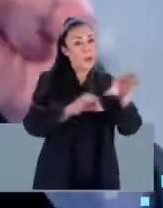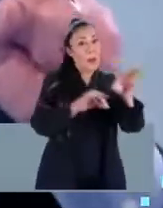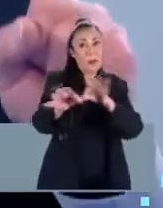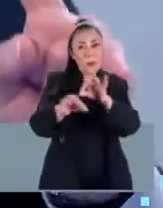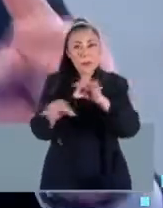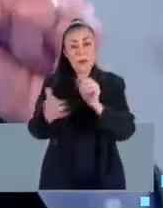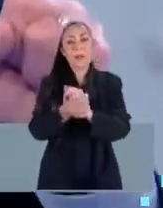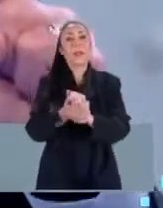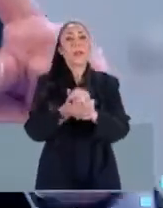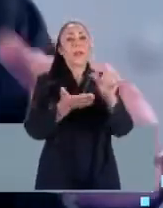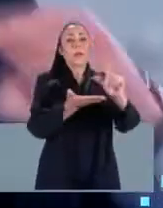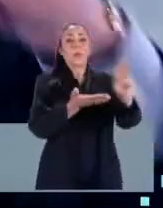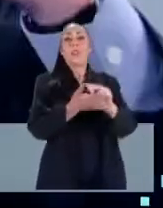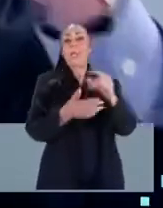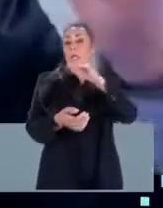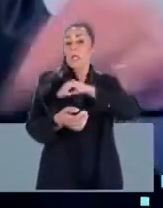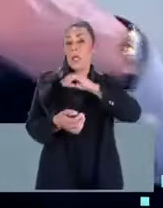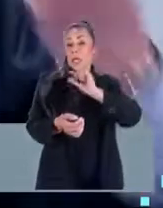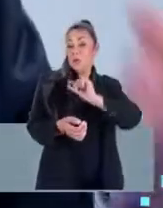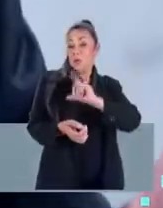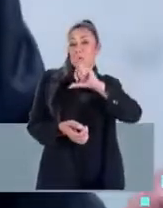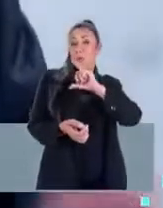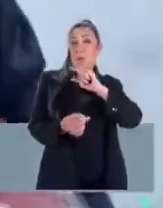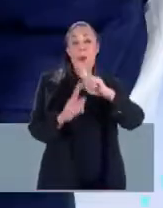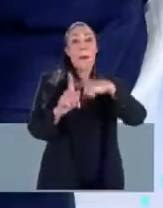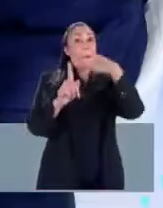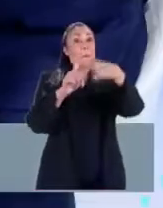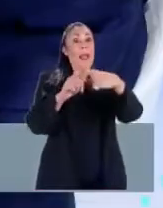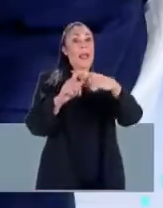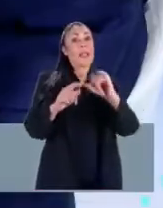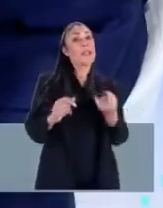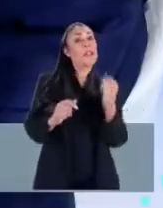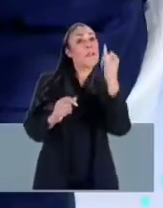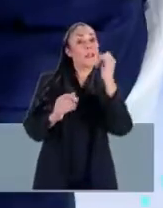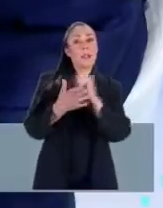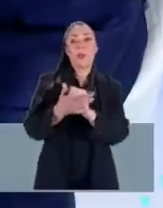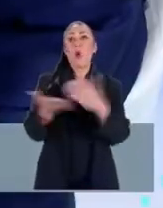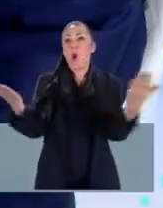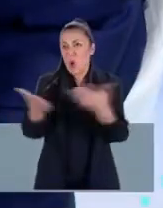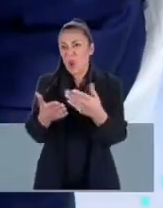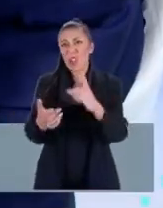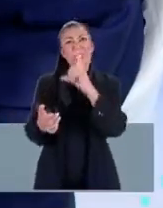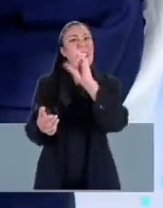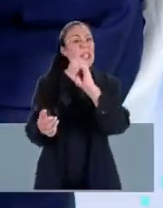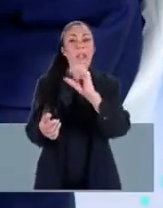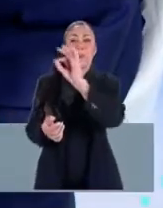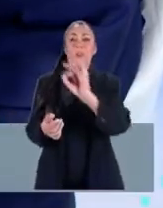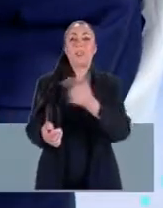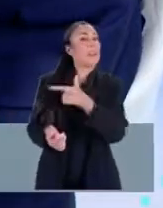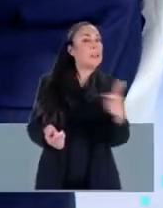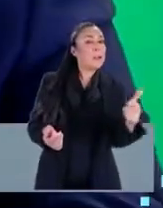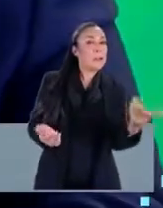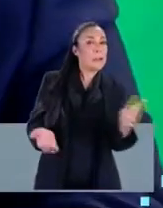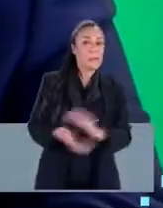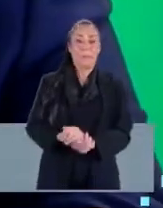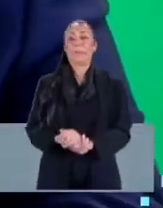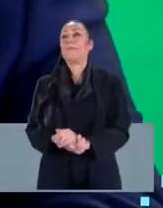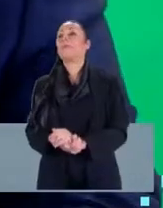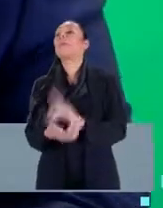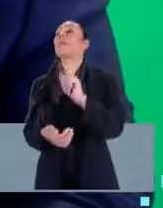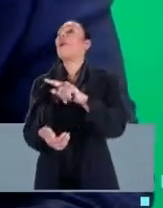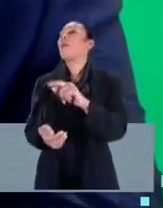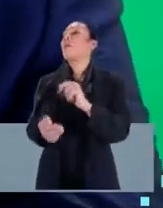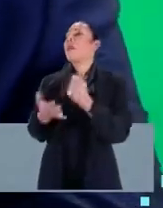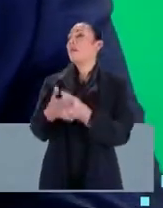organizadas recebiam aumento acima da inflação. Hoje, nem 10% recebe. Você